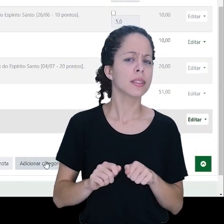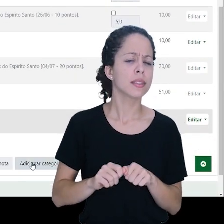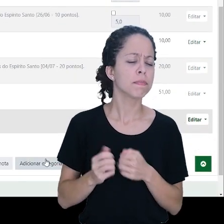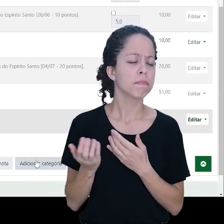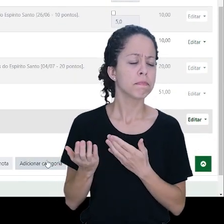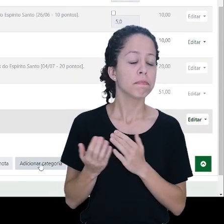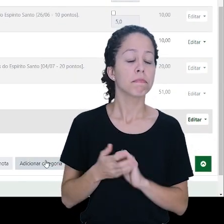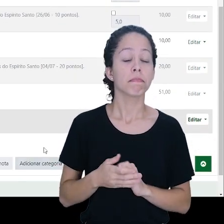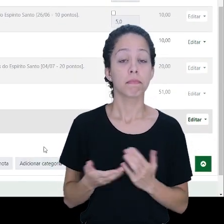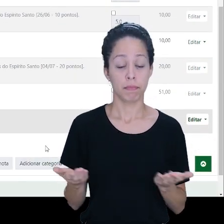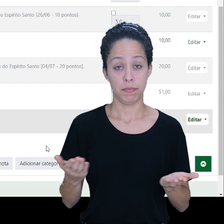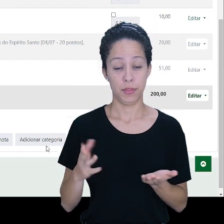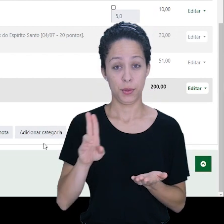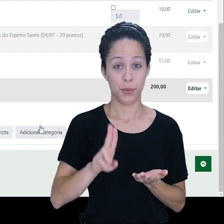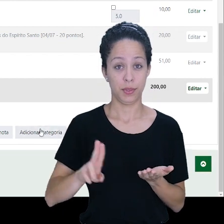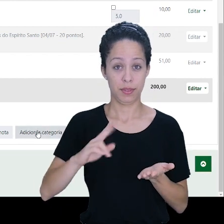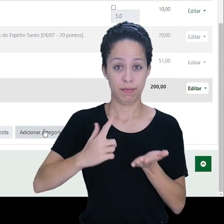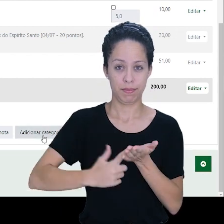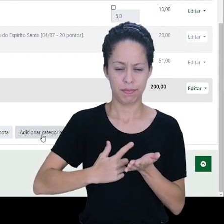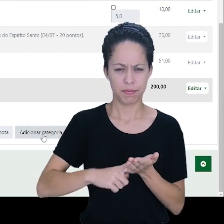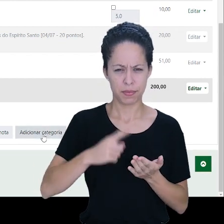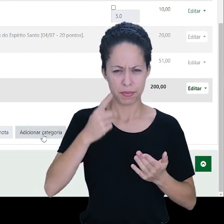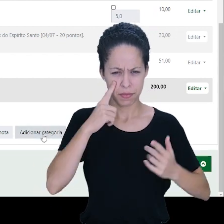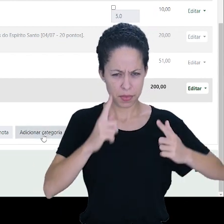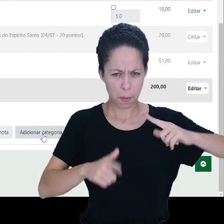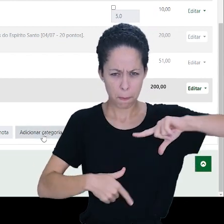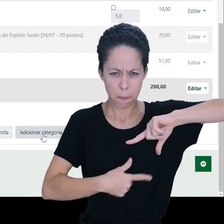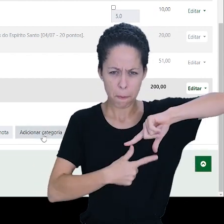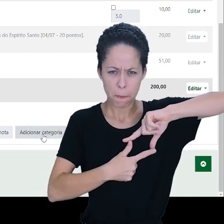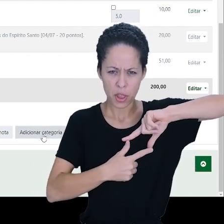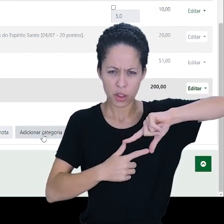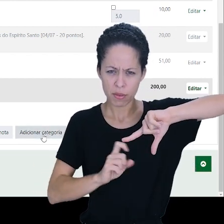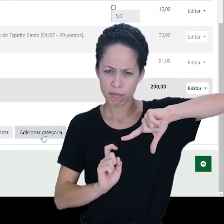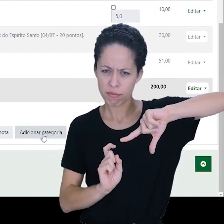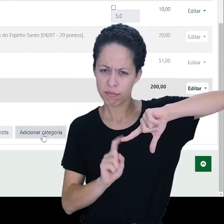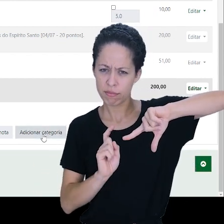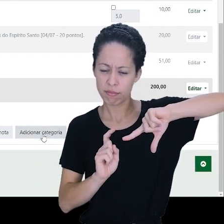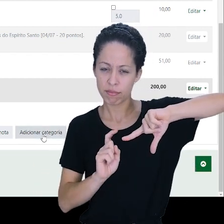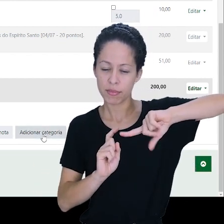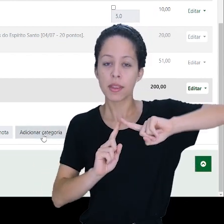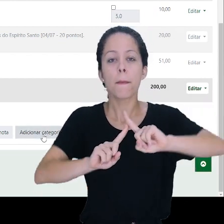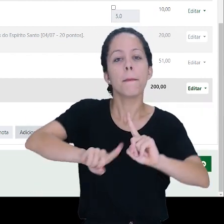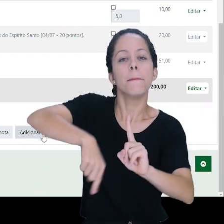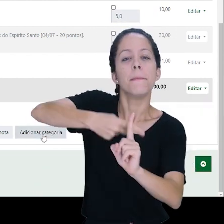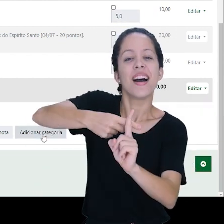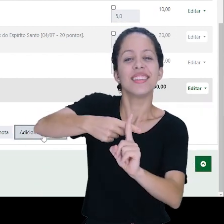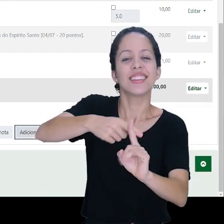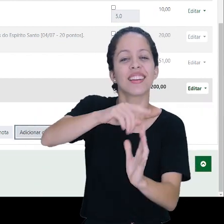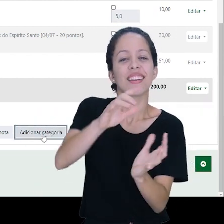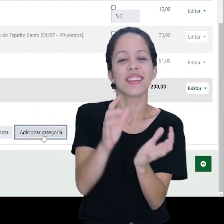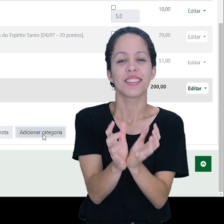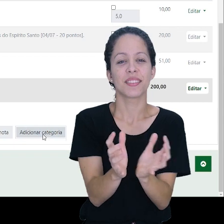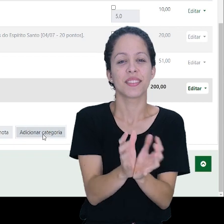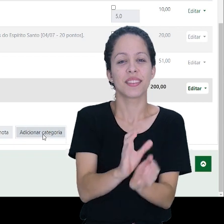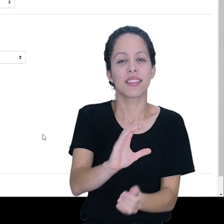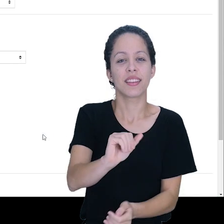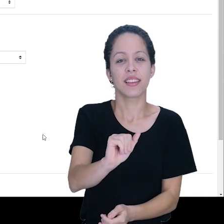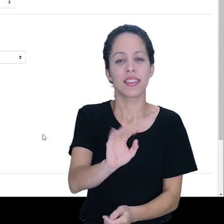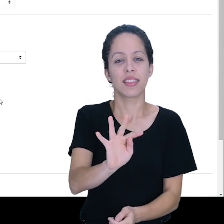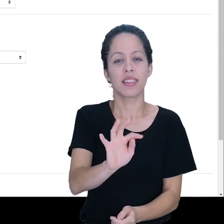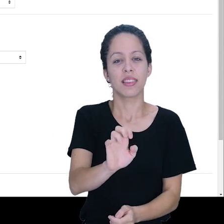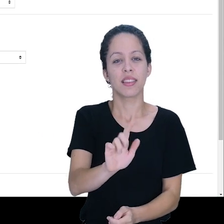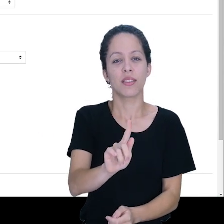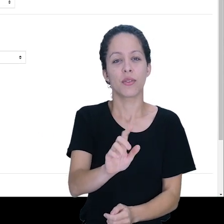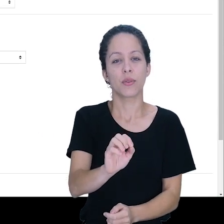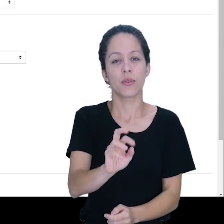a gente vai usar as categorias tá vendo esse botão aqui embaixo nós vamos adicionar categoria então aqui ó clicar em adicionar